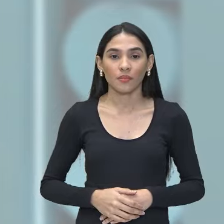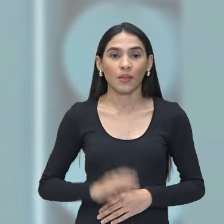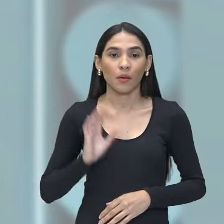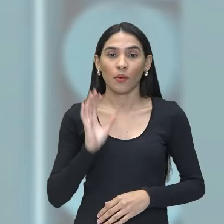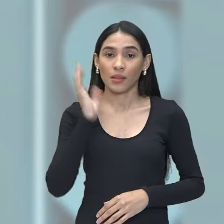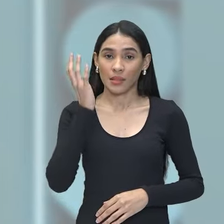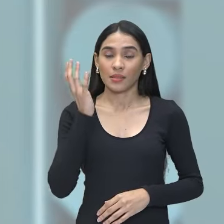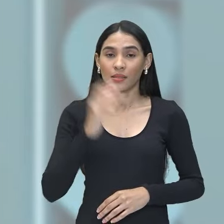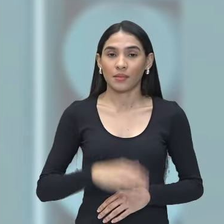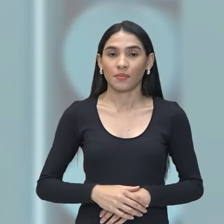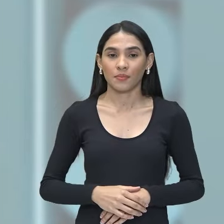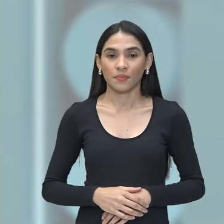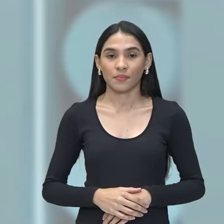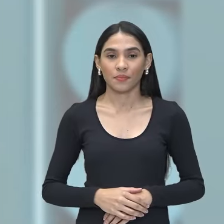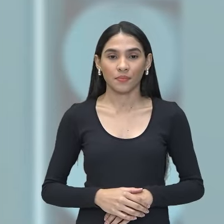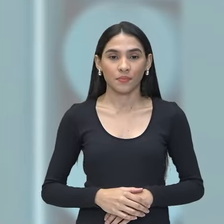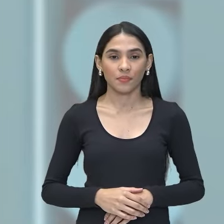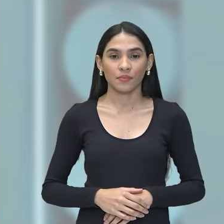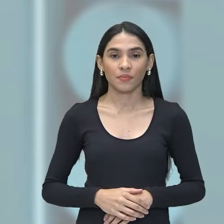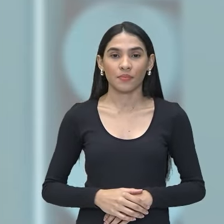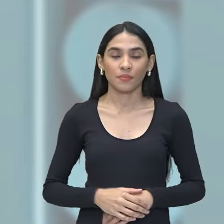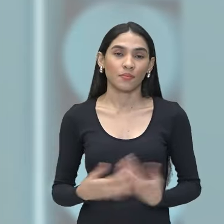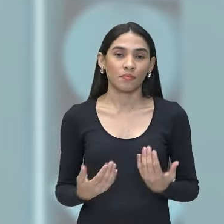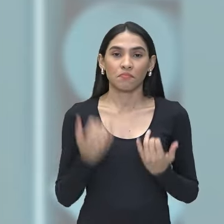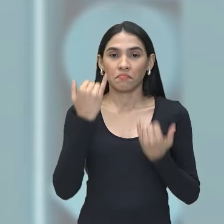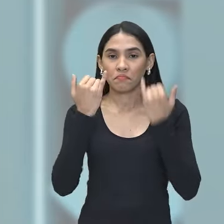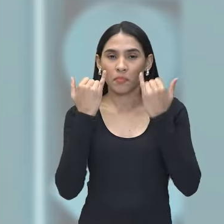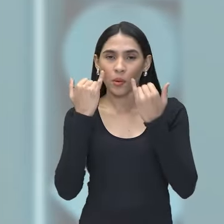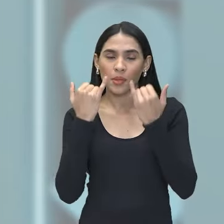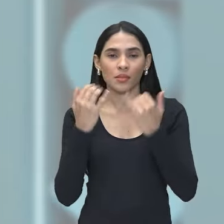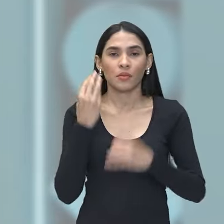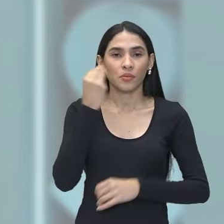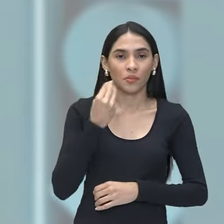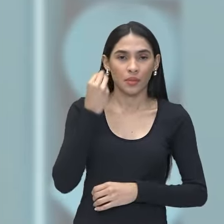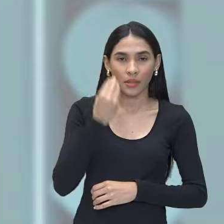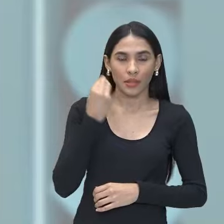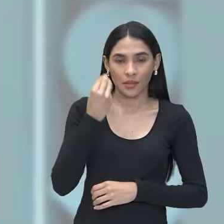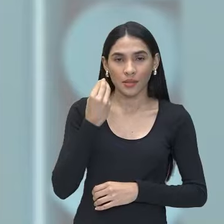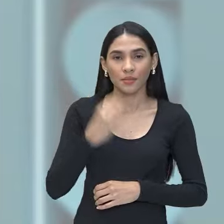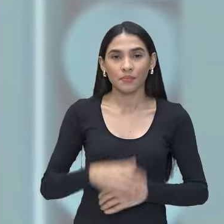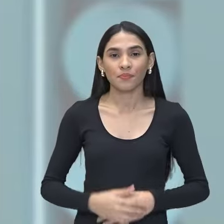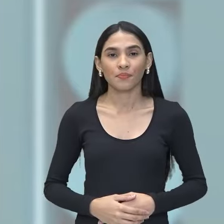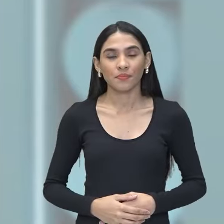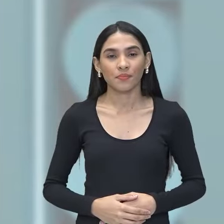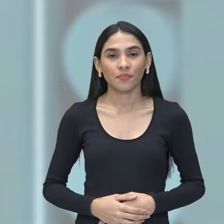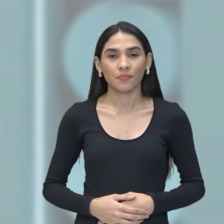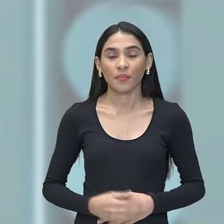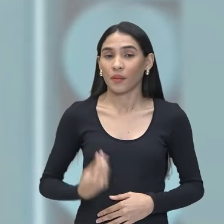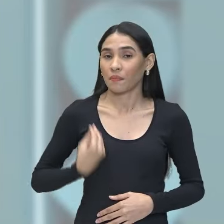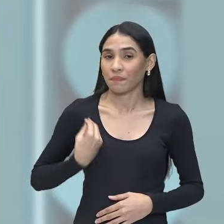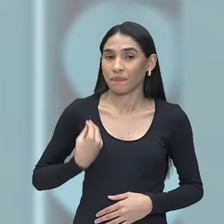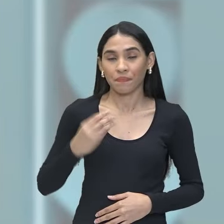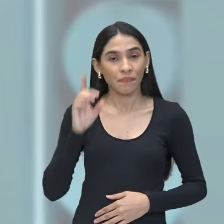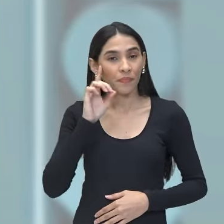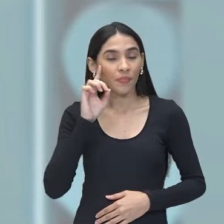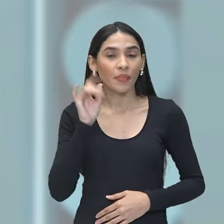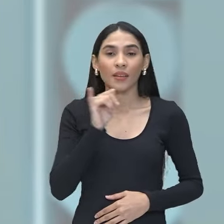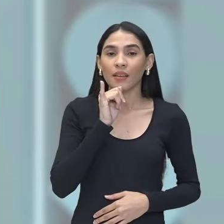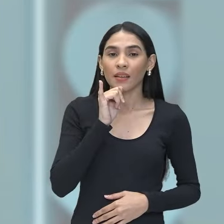acontecendo aí como objeto de comunicação, como experiência comunicativa na nossa vida cotidiana. Por